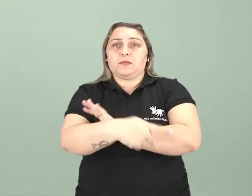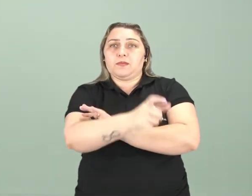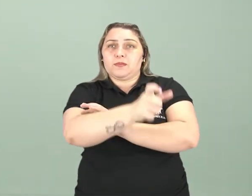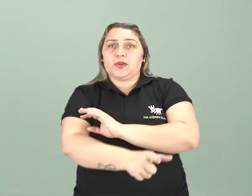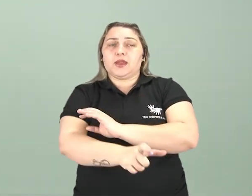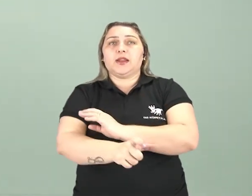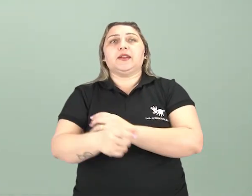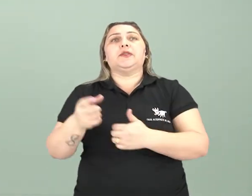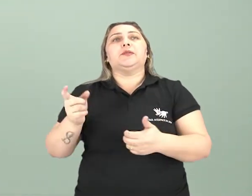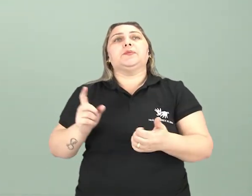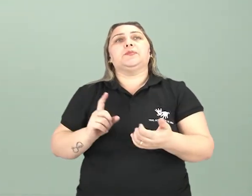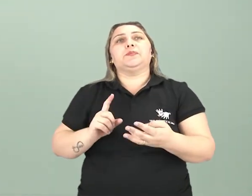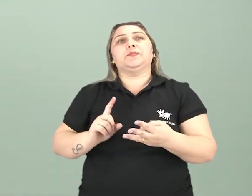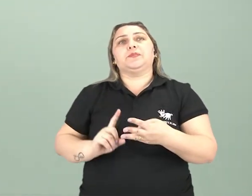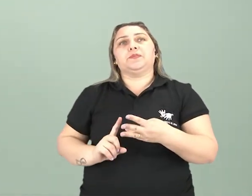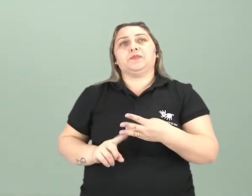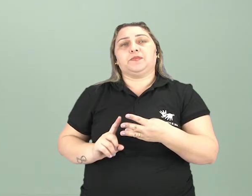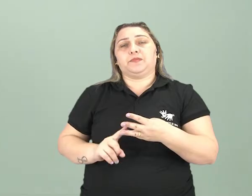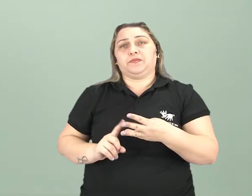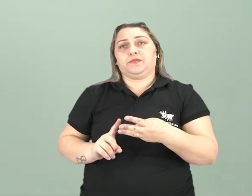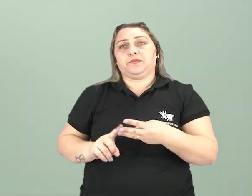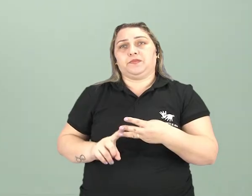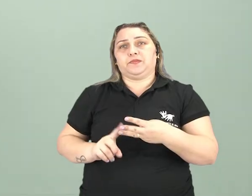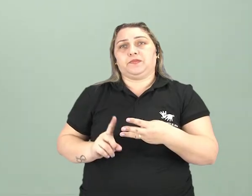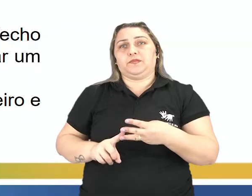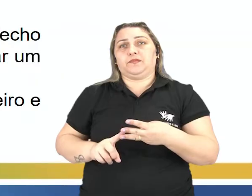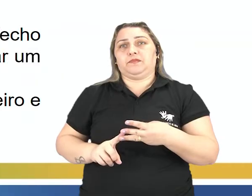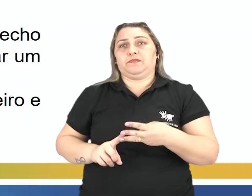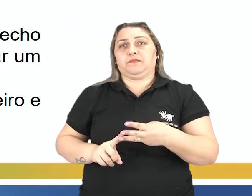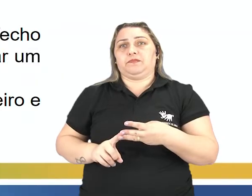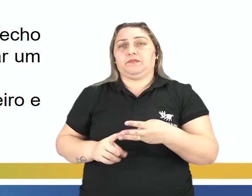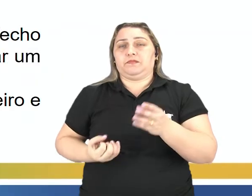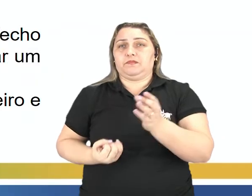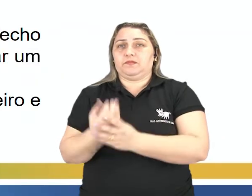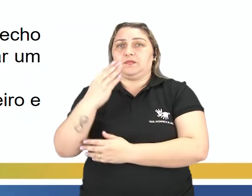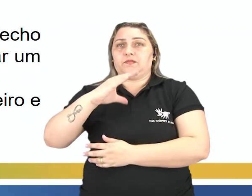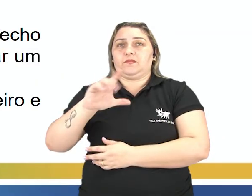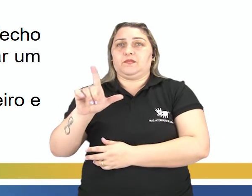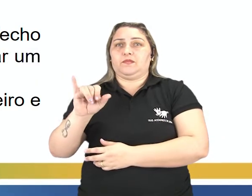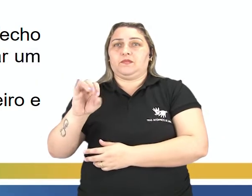armação contra ele. Vamos lá. Terceiro passo.